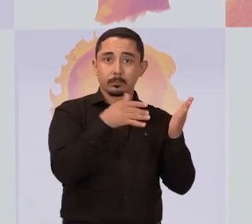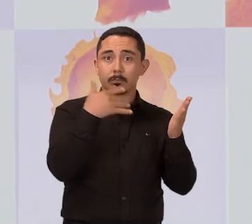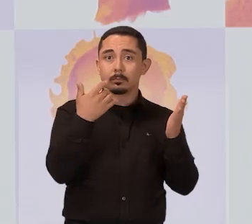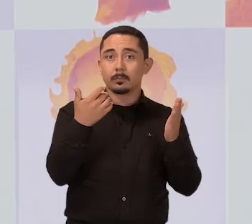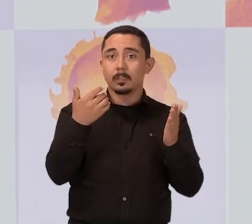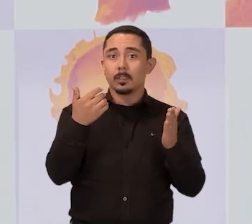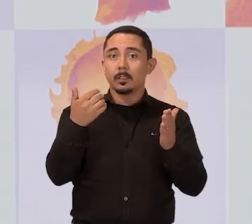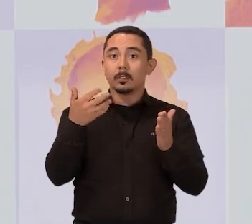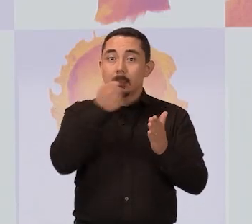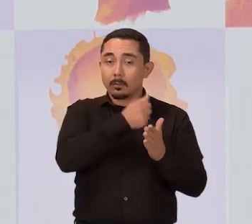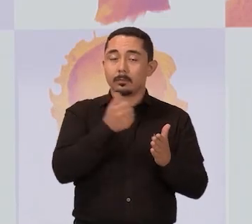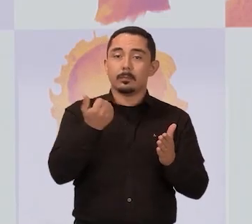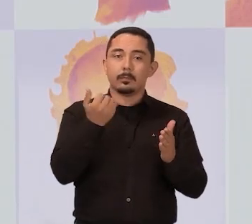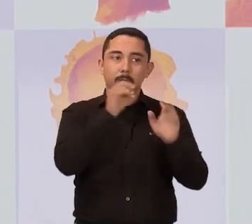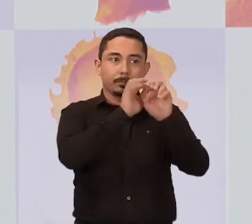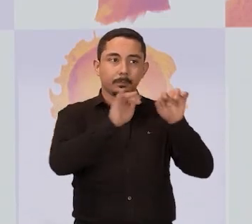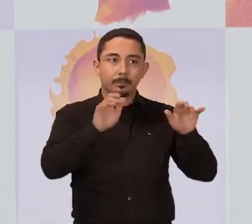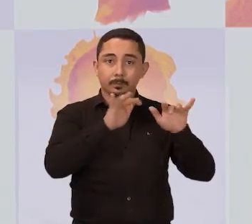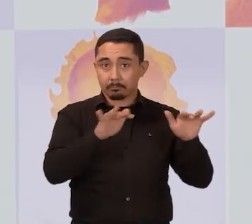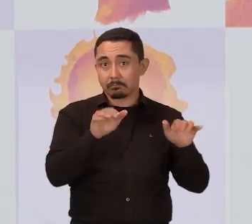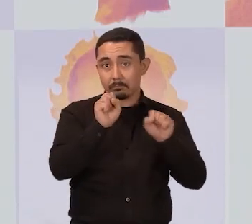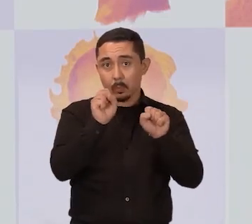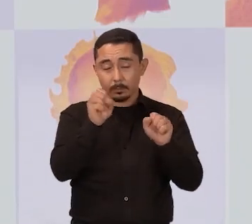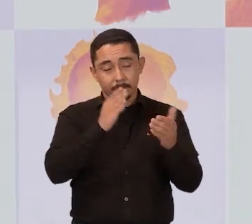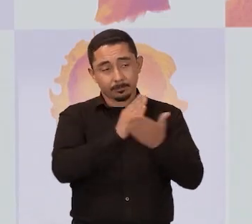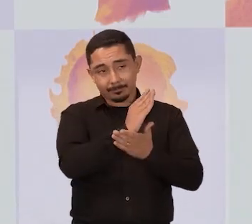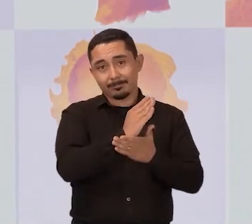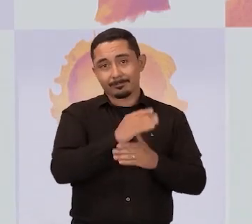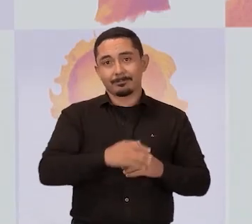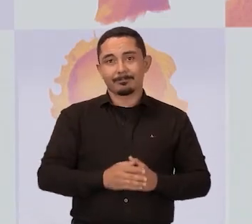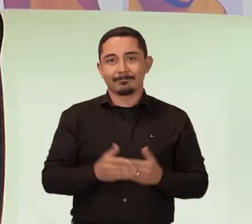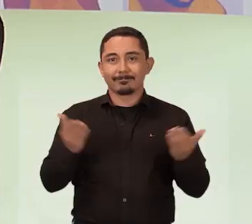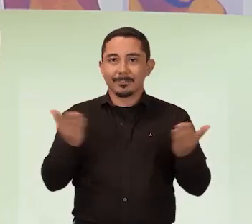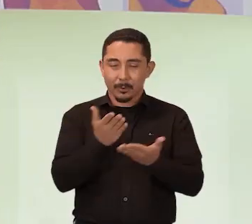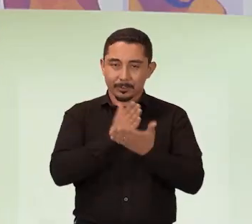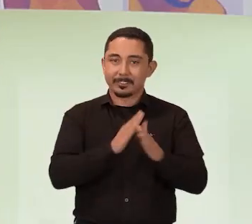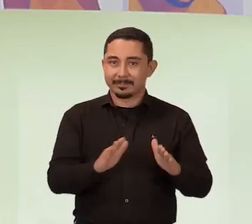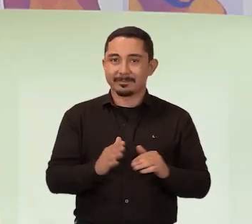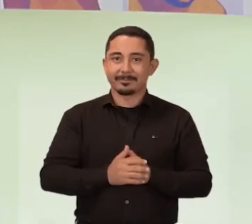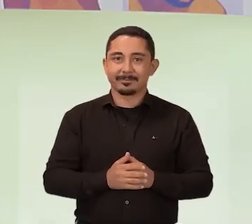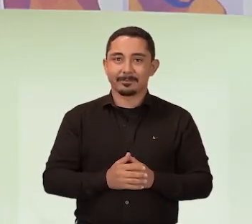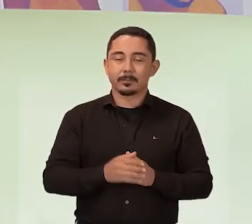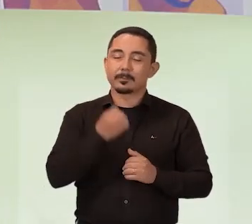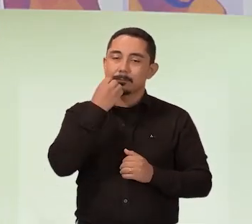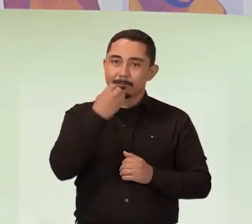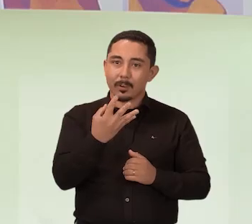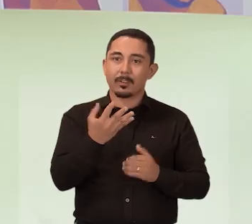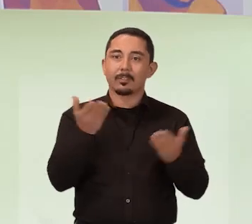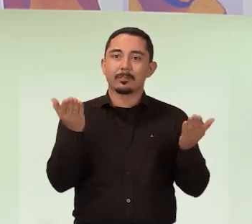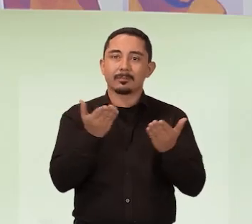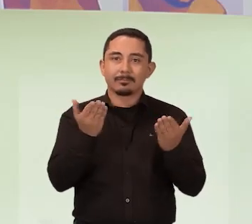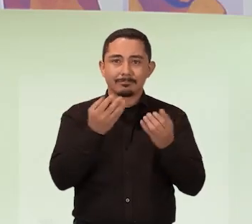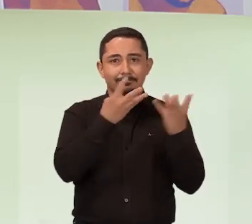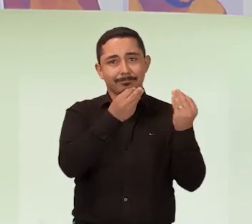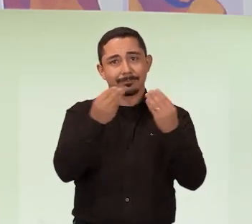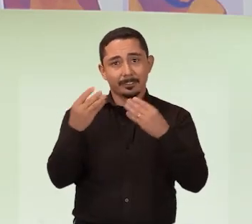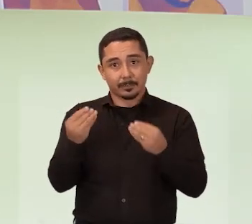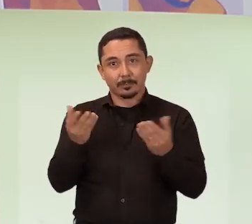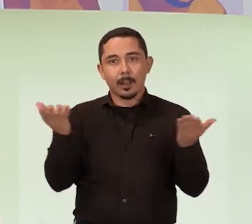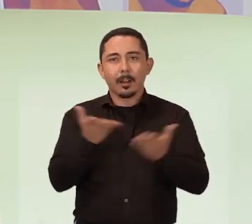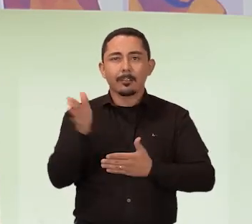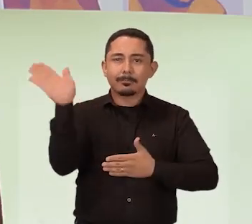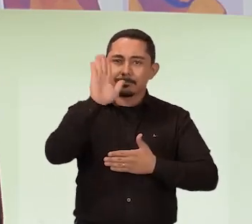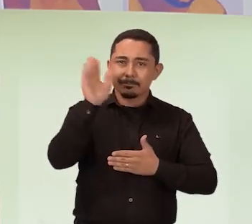comentar, salvar e compartilhar as postagens no endereço que aparece aqui na sua tela. Por hoje é isso, Madê. Que bom, Sabrine, muita coisa aí nas redes